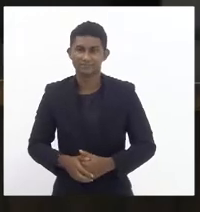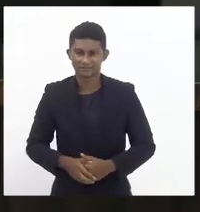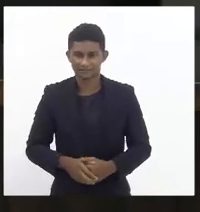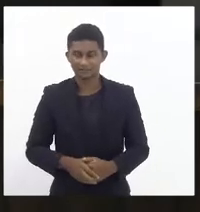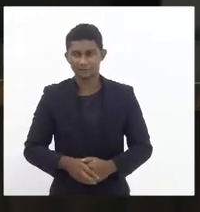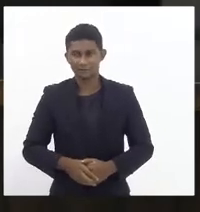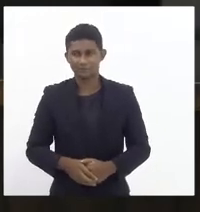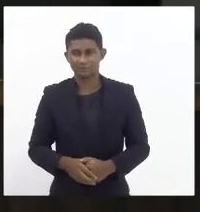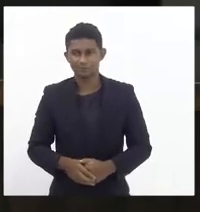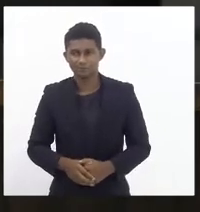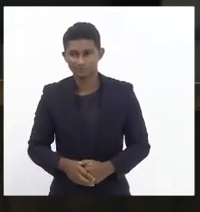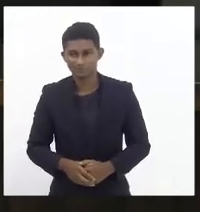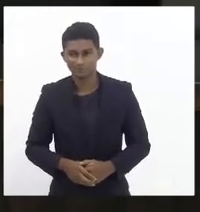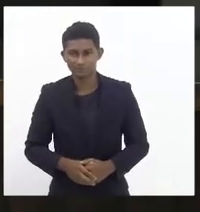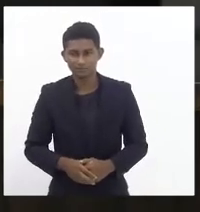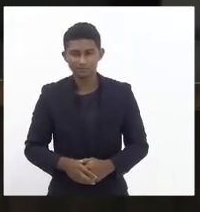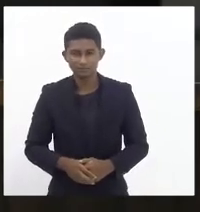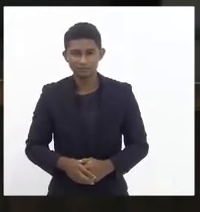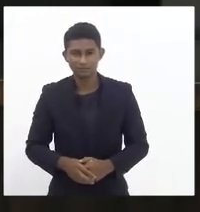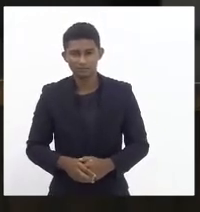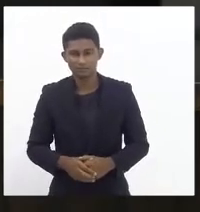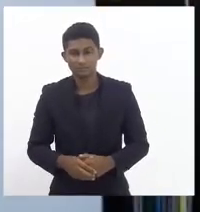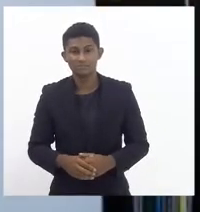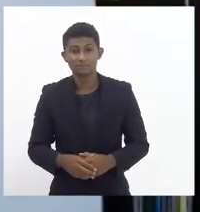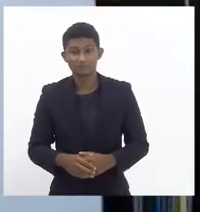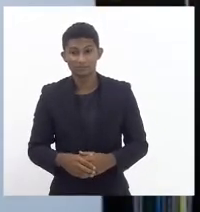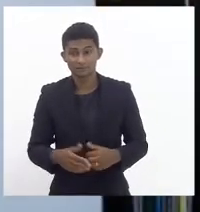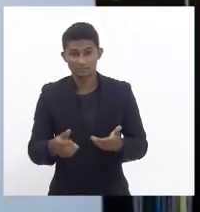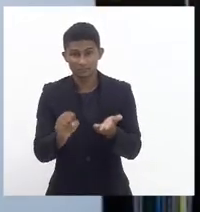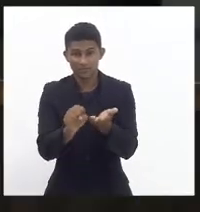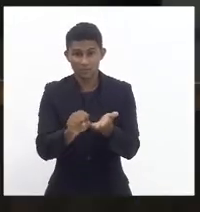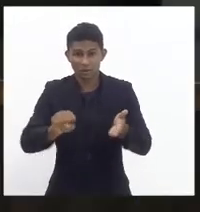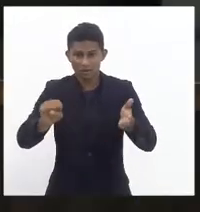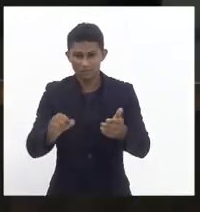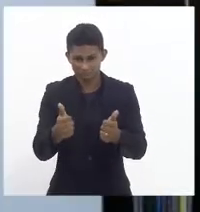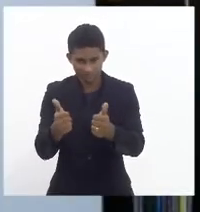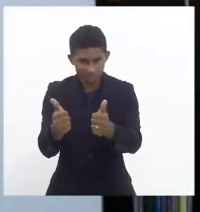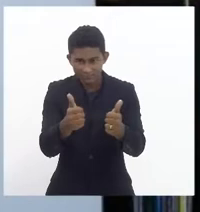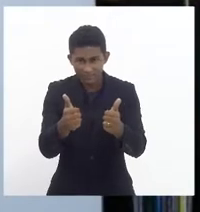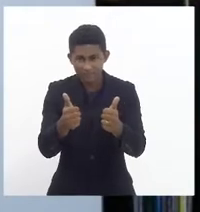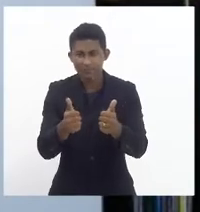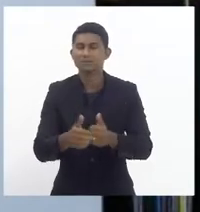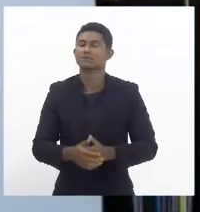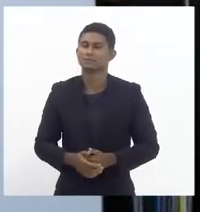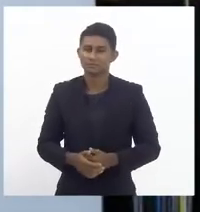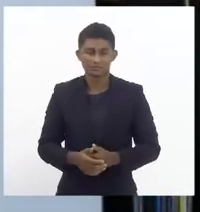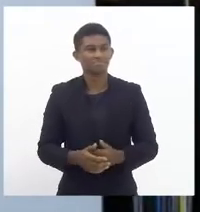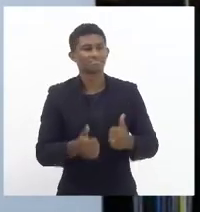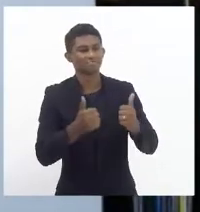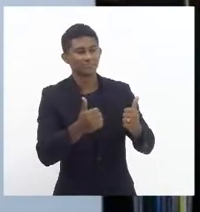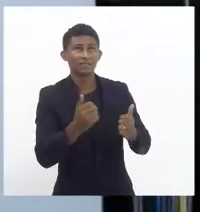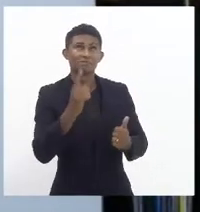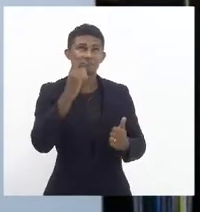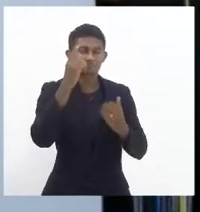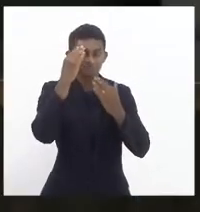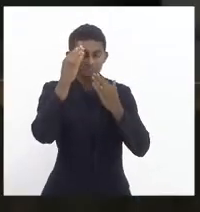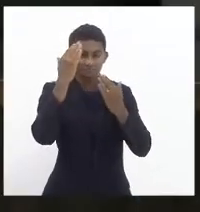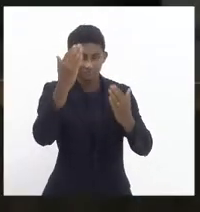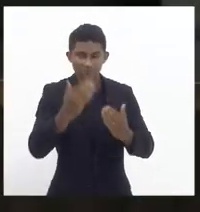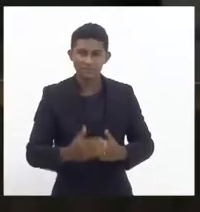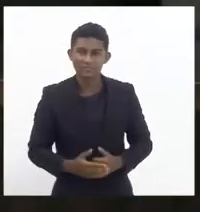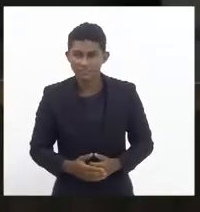nela o Samuel Malafaia como vai meu irmão bem graças a Deus você